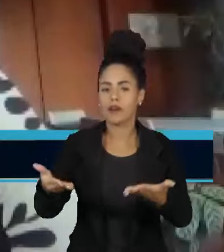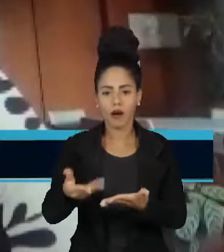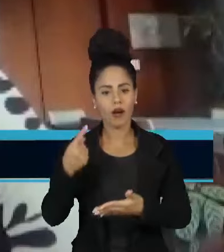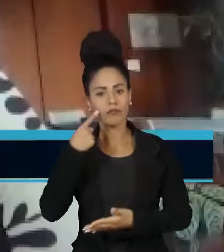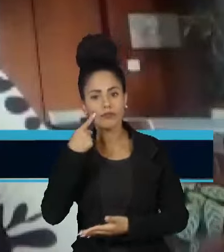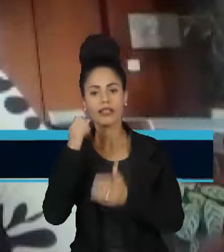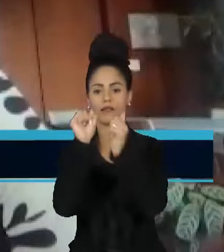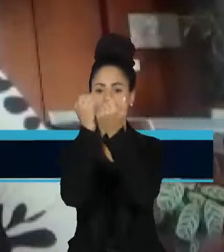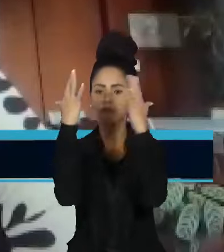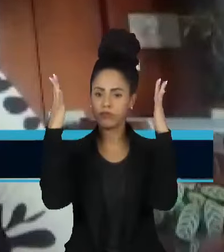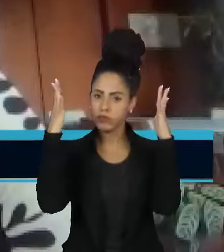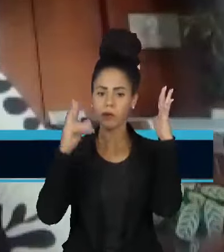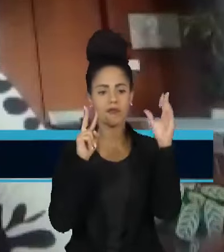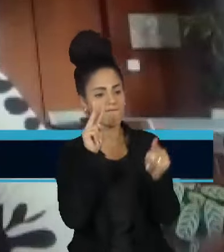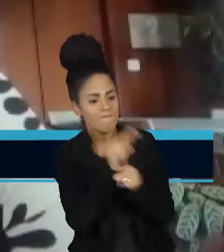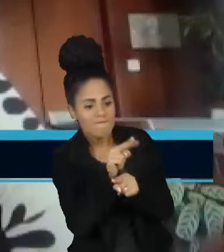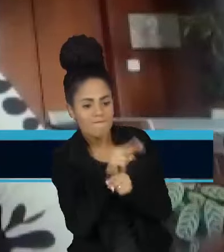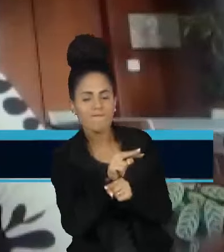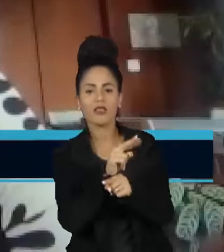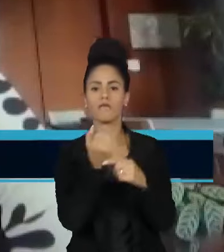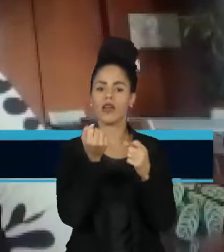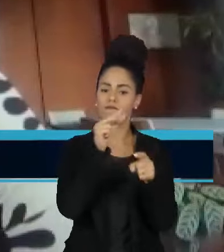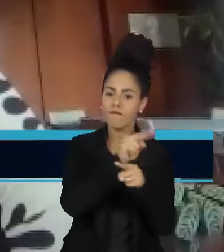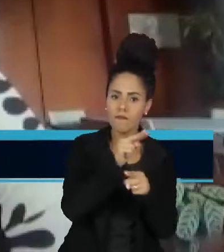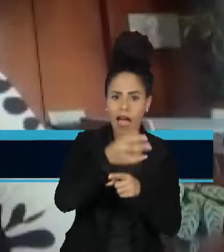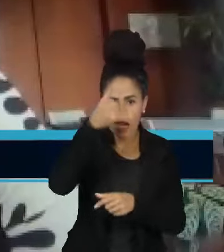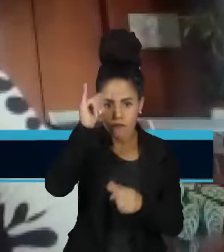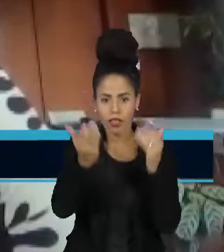preservando as florestas, não apenas florestas, mas a